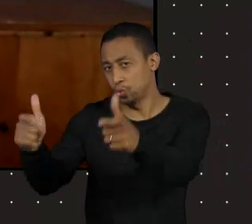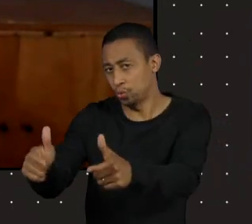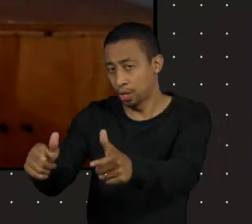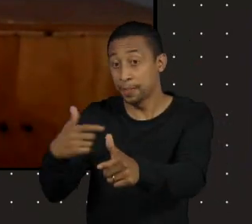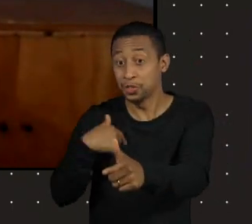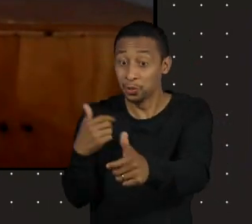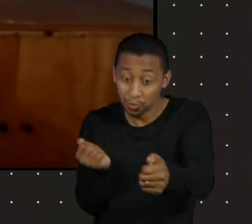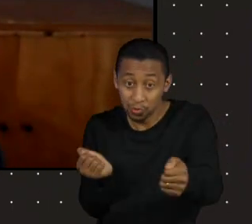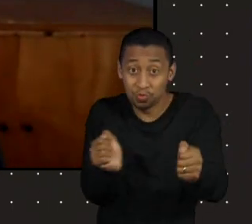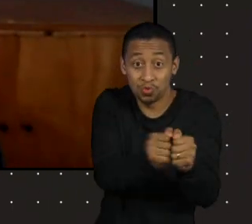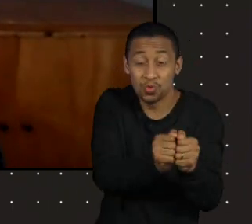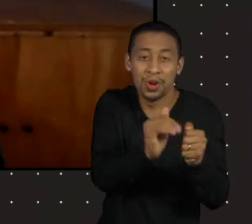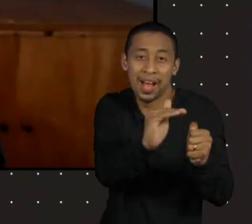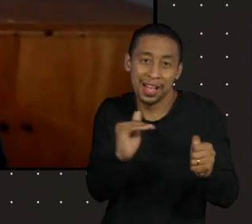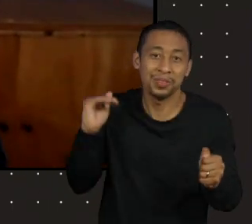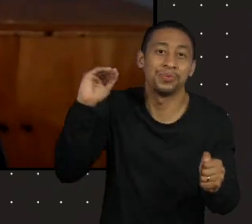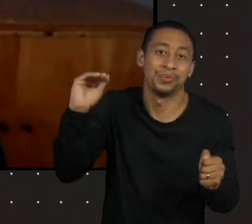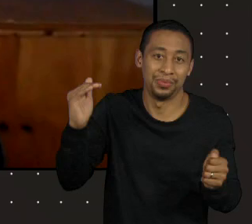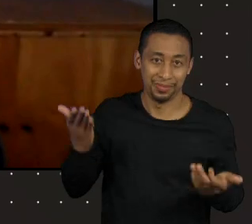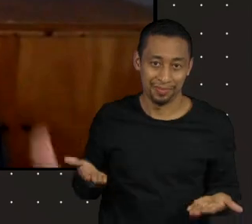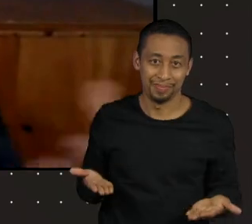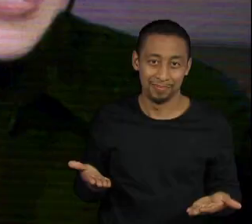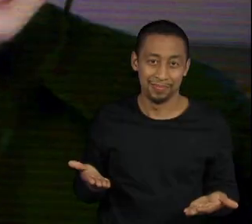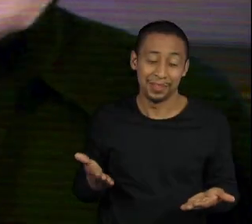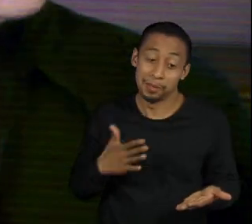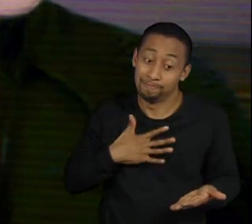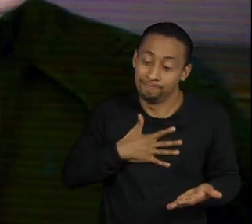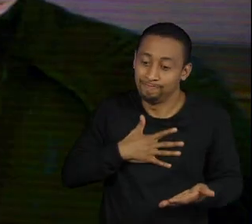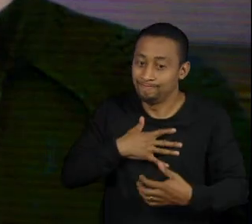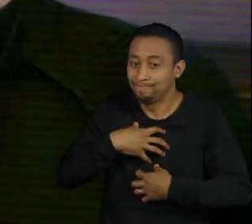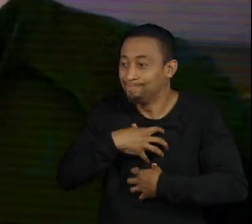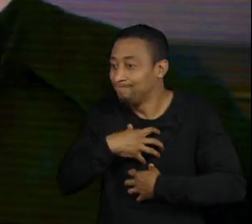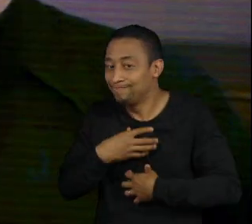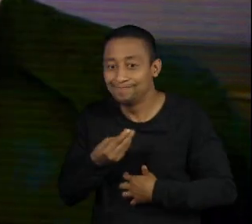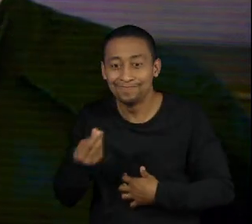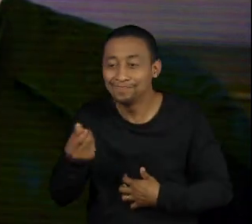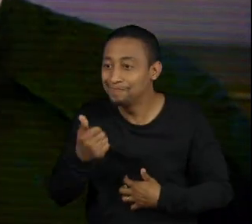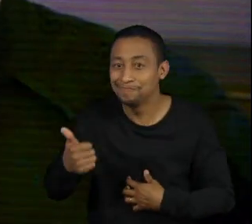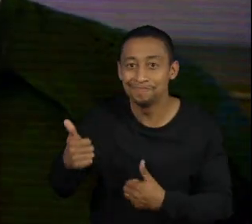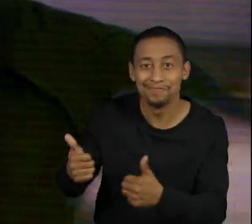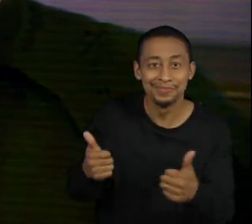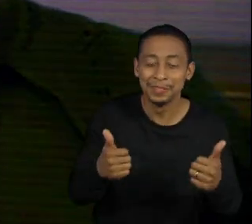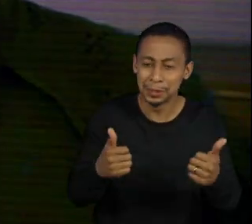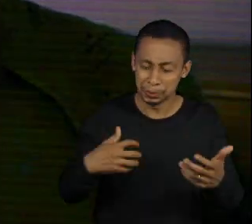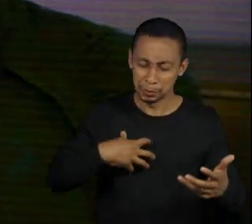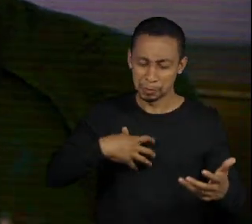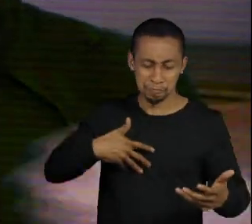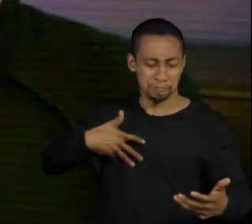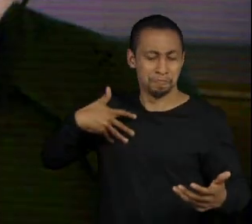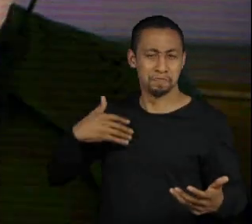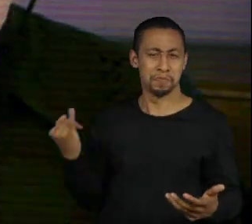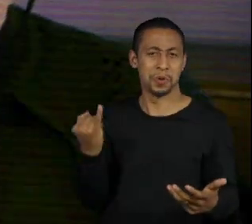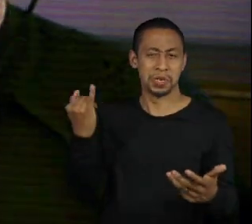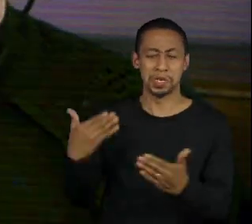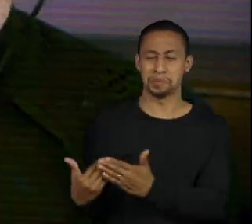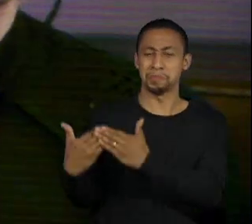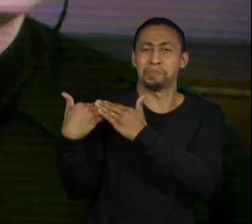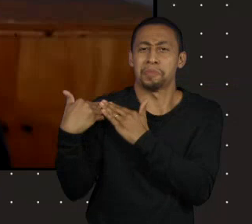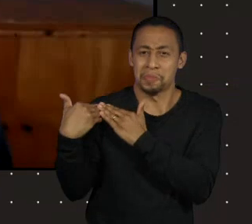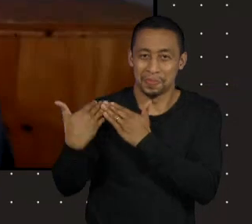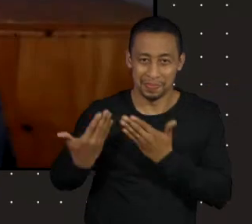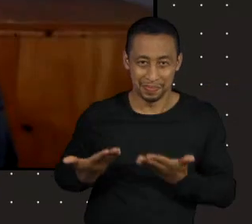dos atores adultos. Então, para mim, eu me sentia muito, muito bem, muito importante, muito